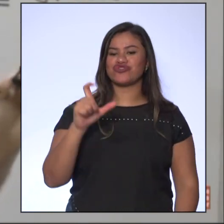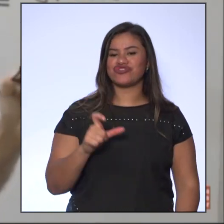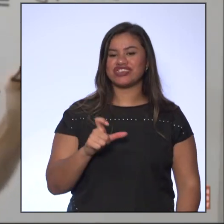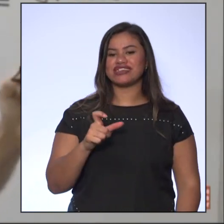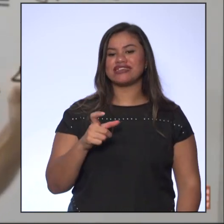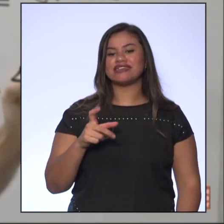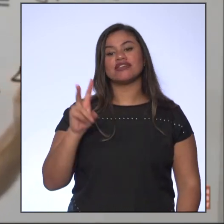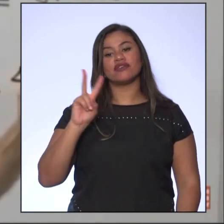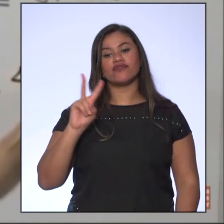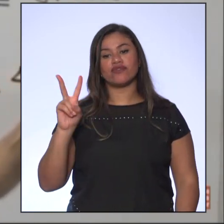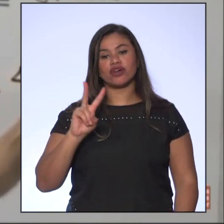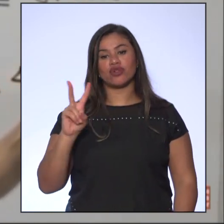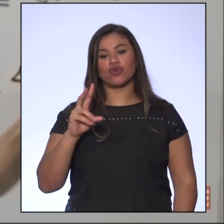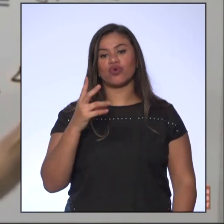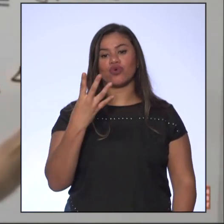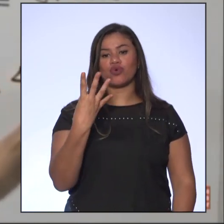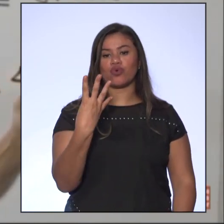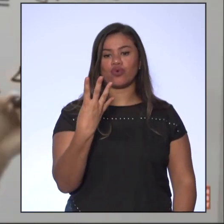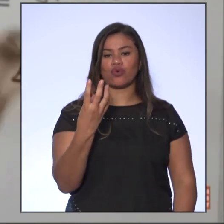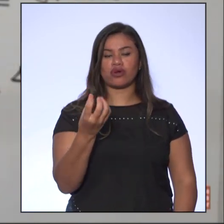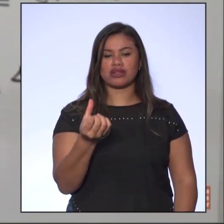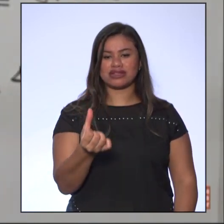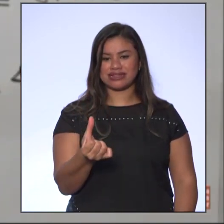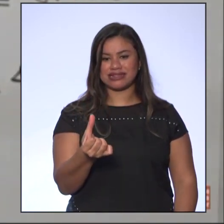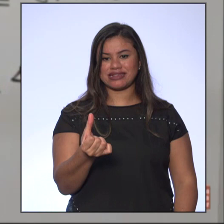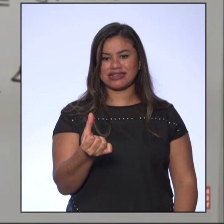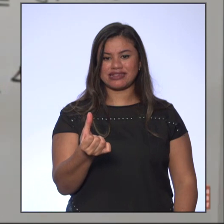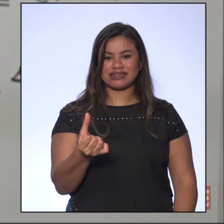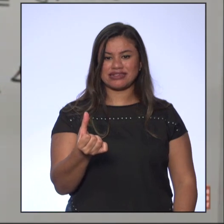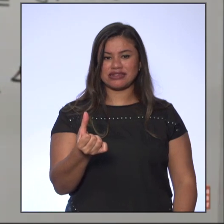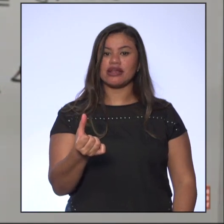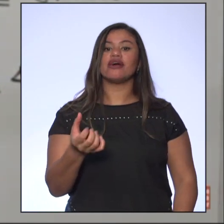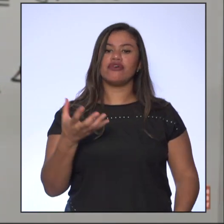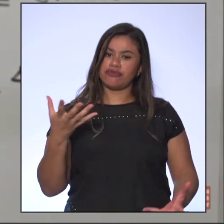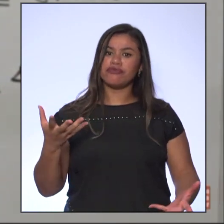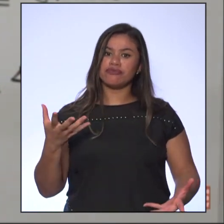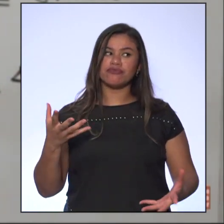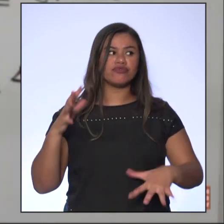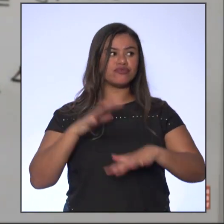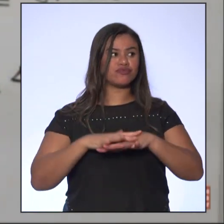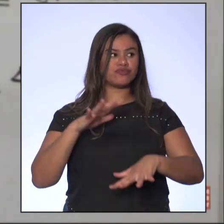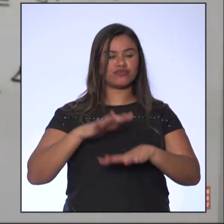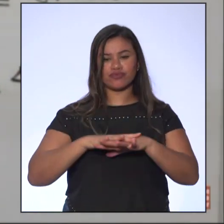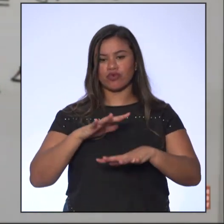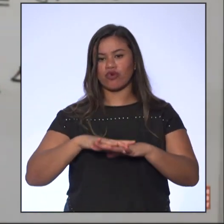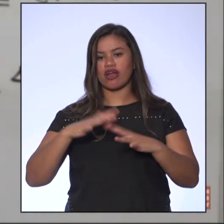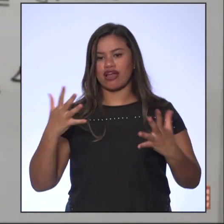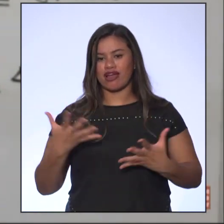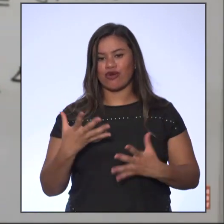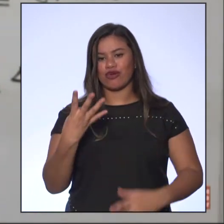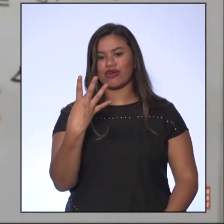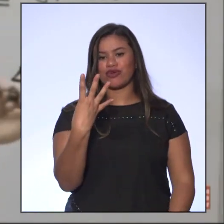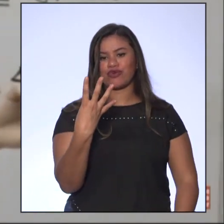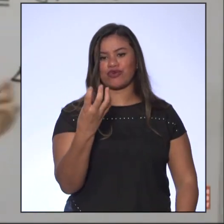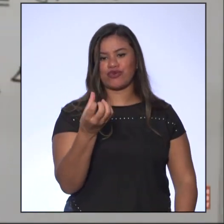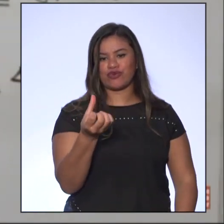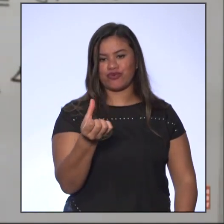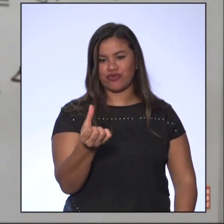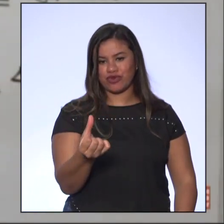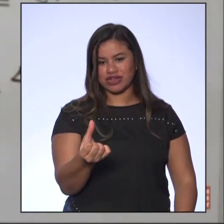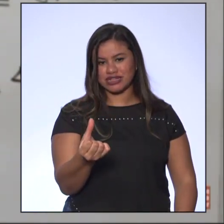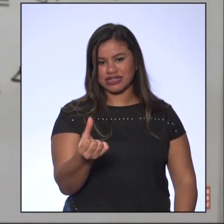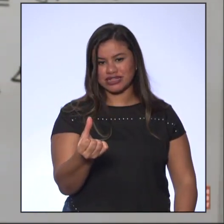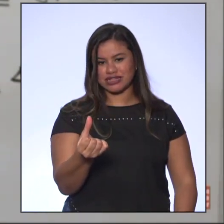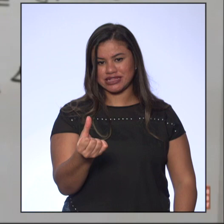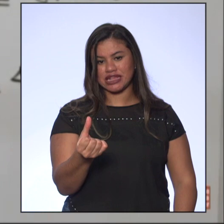8, ou 8 vezes 46. Prof, vamos fazer essa conta? Vamos. 46, que multiplica